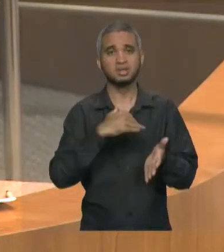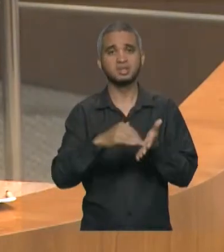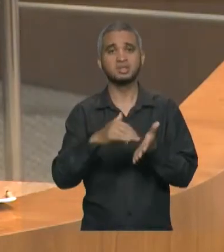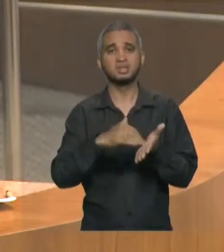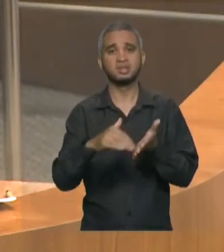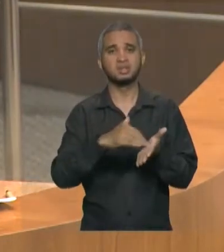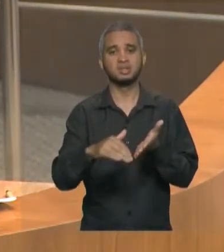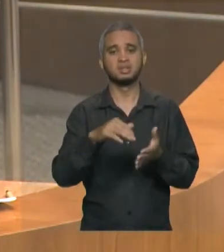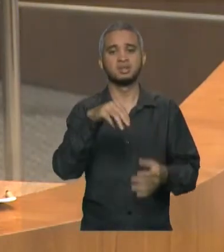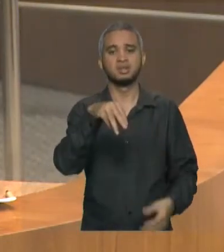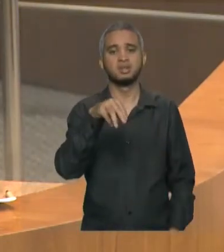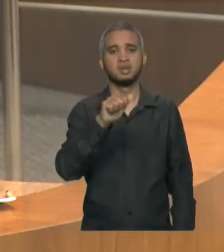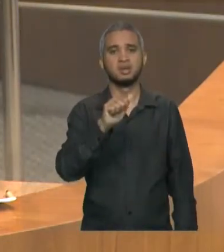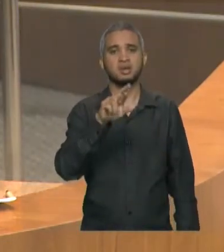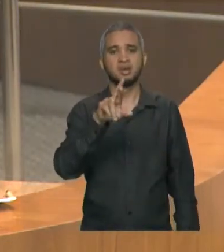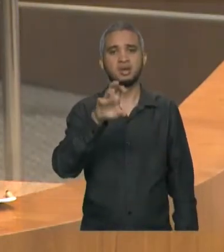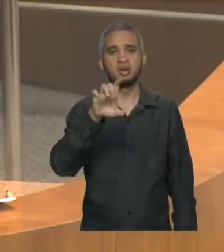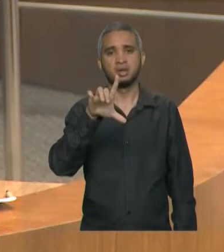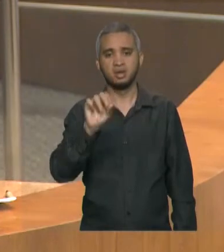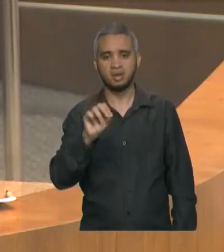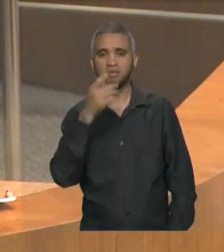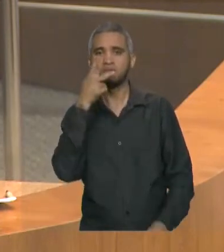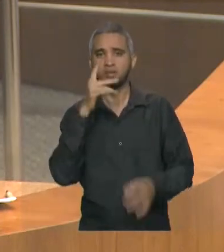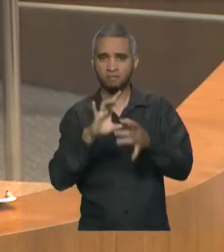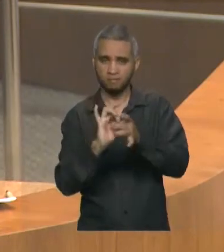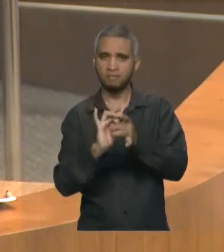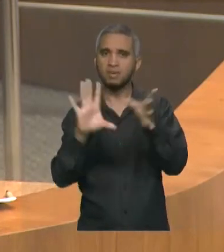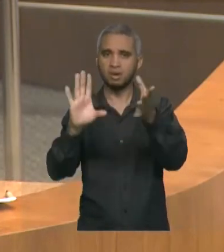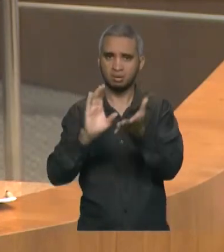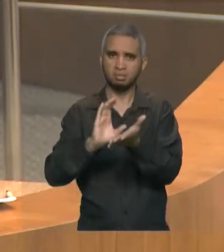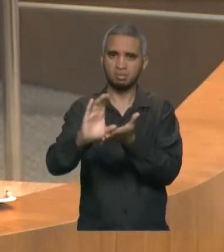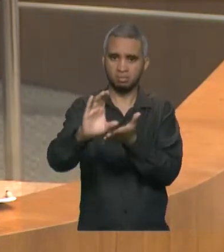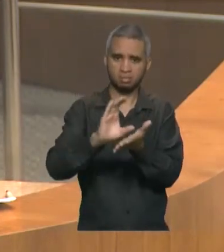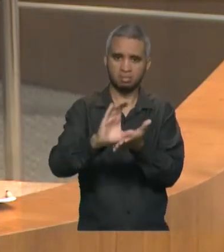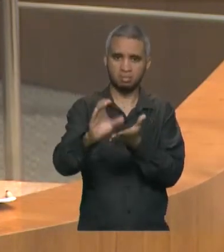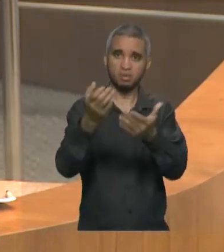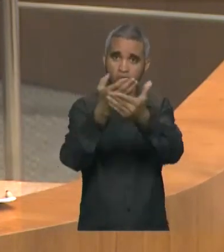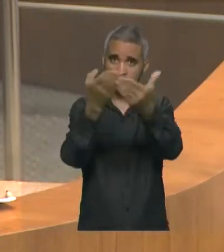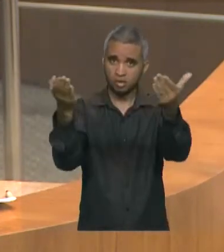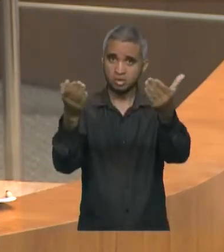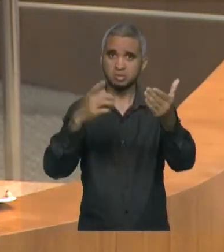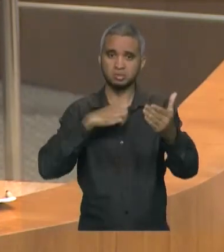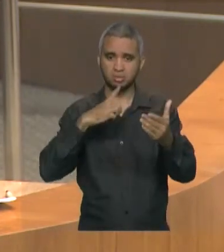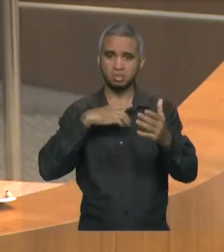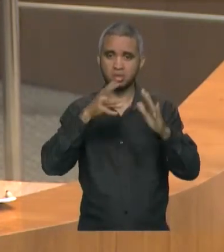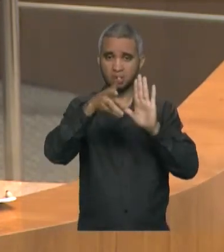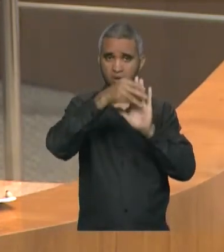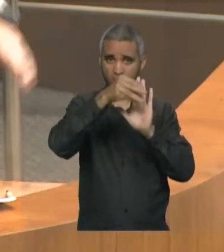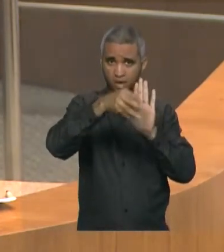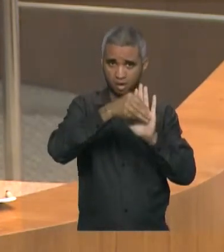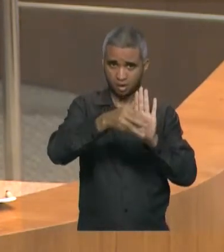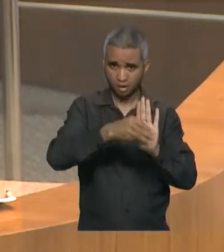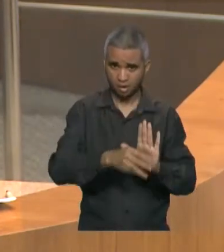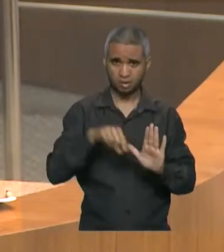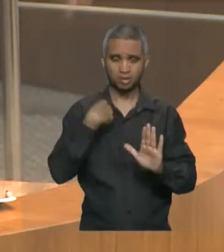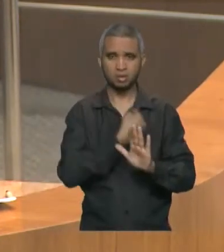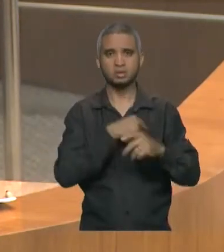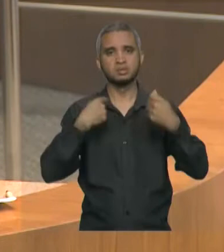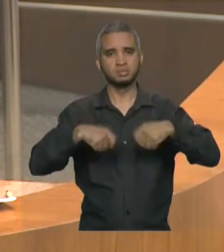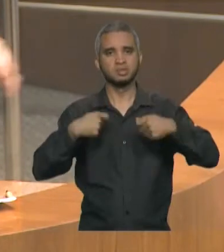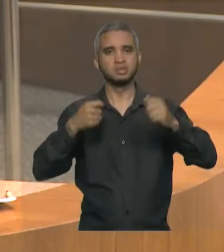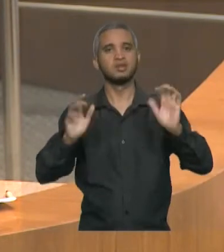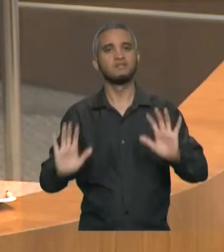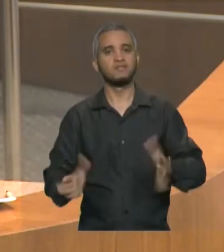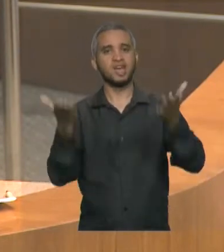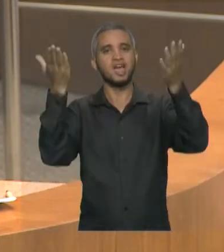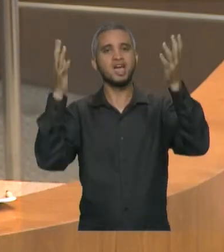Tavares acabou de falar que vai liberar as emendas, pessoal. Então, aqueles que têm emendas aí, vamos comemorar. Porque o deputado Marcelo Tavares acabou de falar que vai